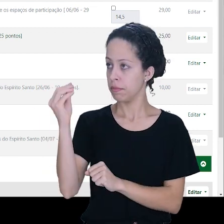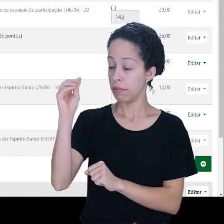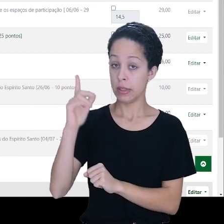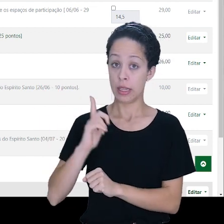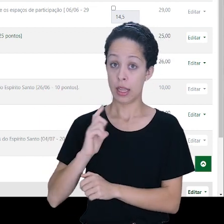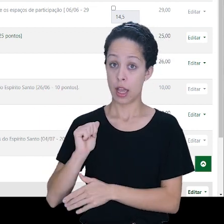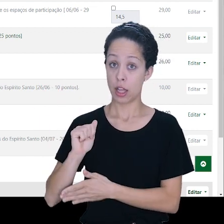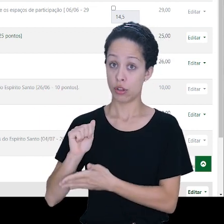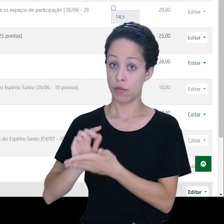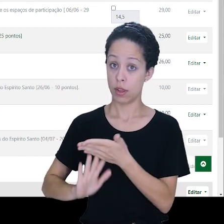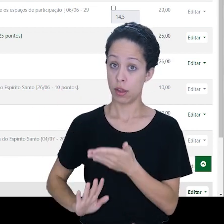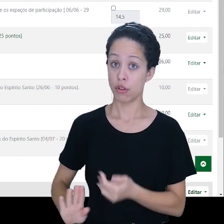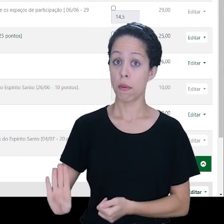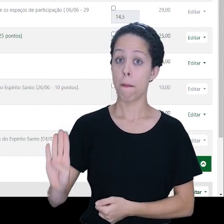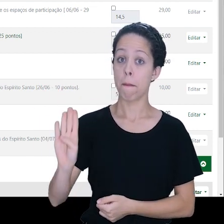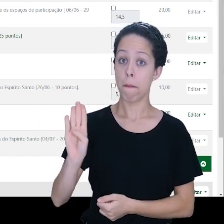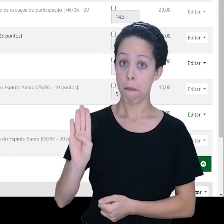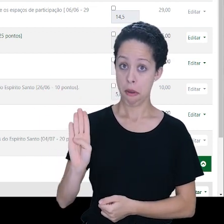né